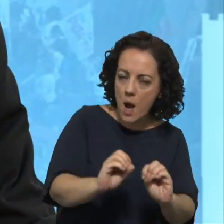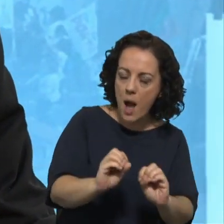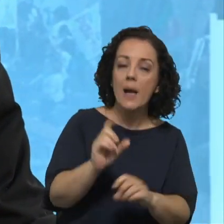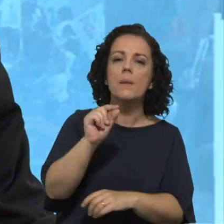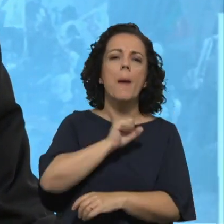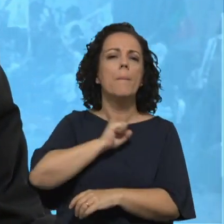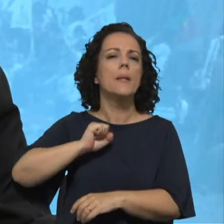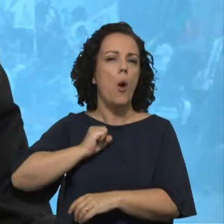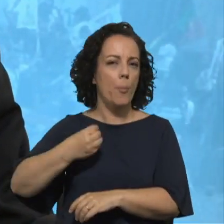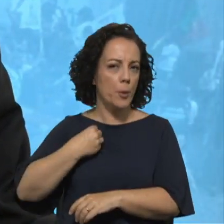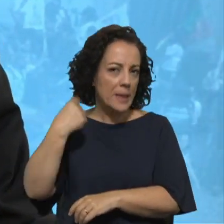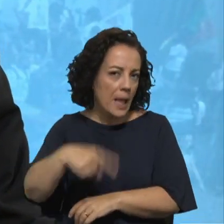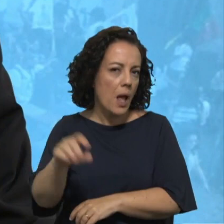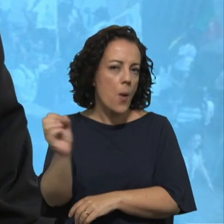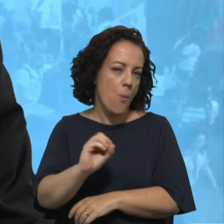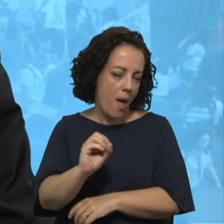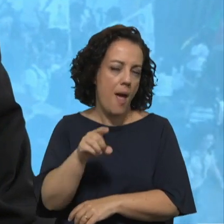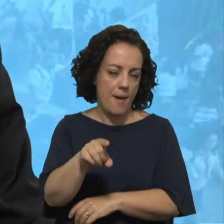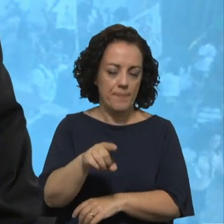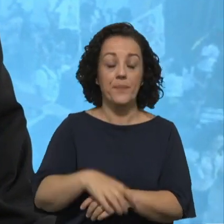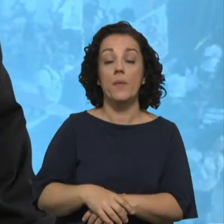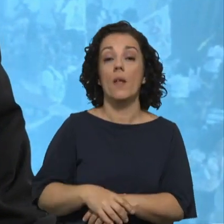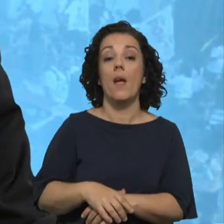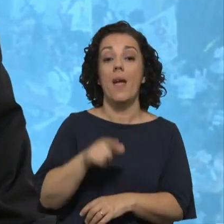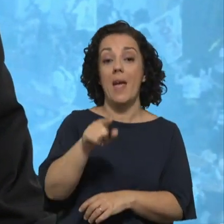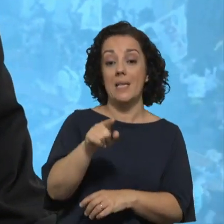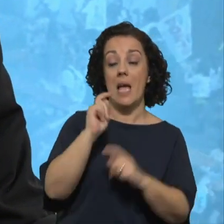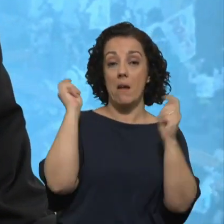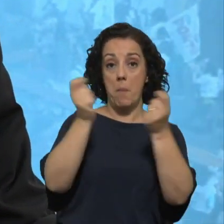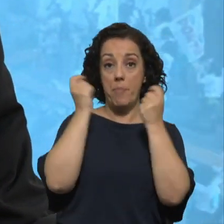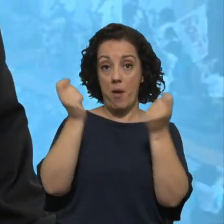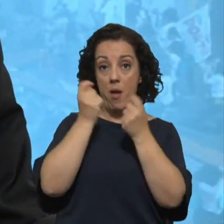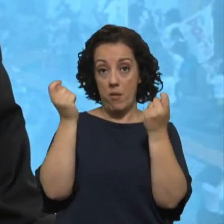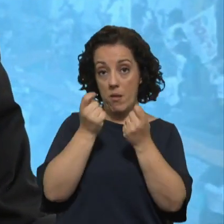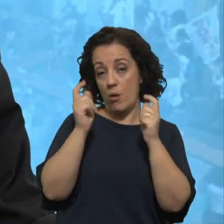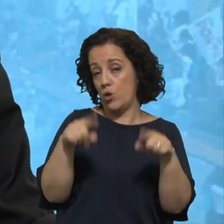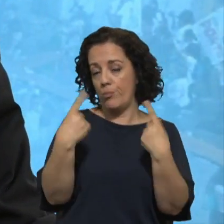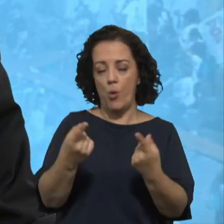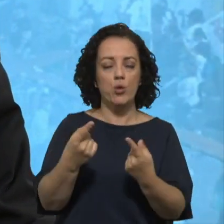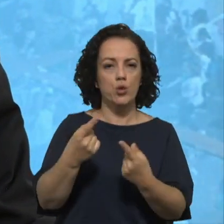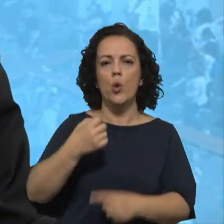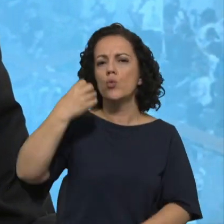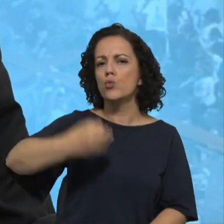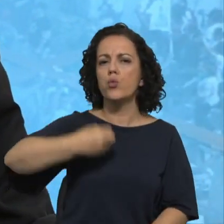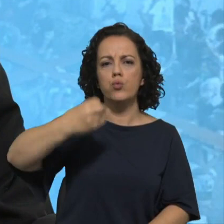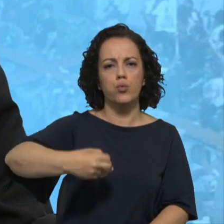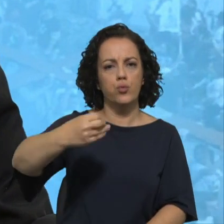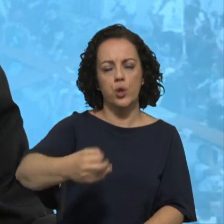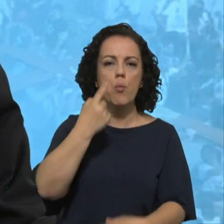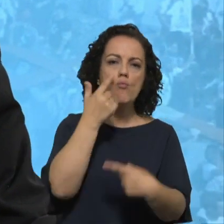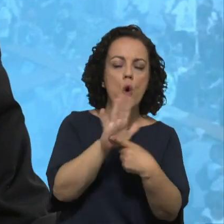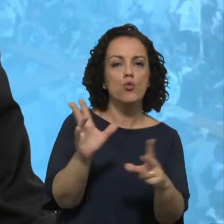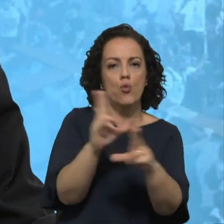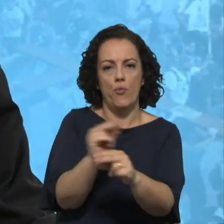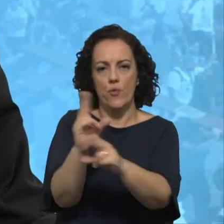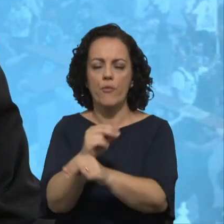também. Portanto, ao longo da semana a campanha terá todos os dias algo novo a mostrar, desde